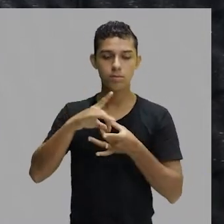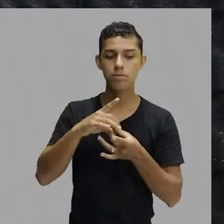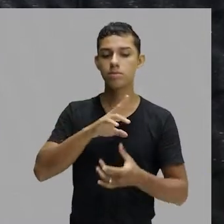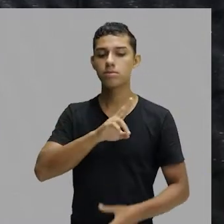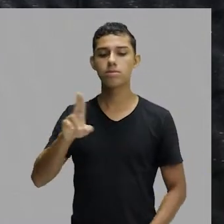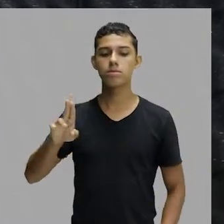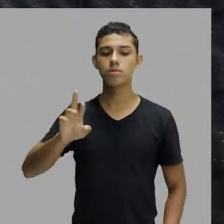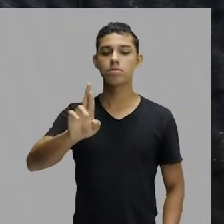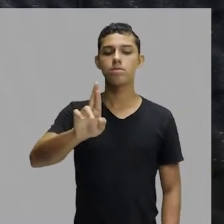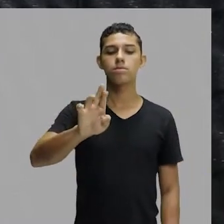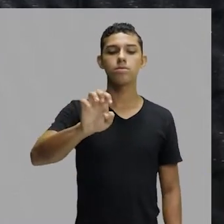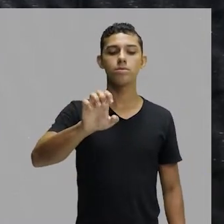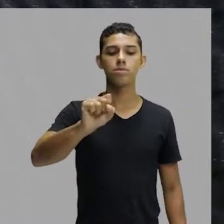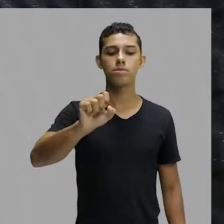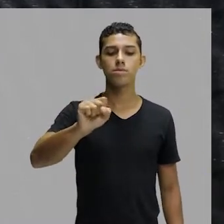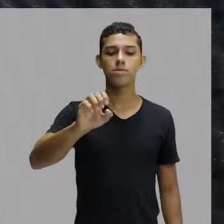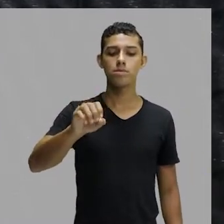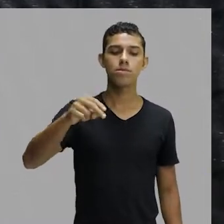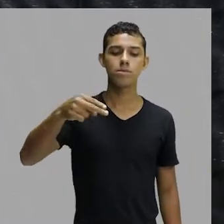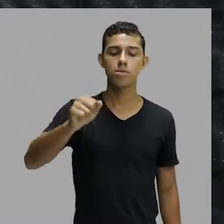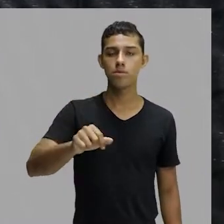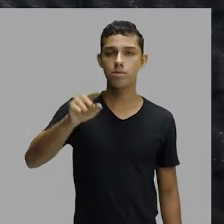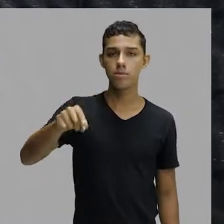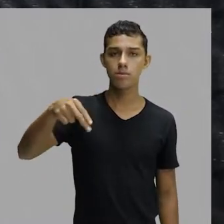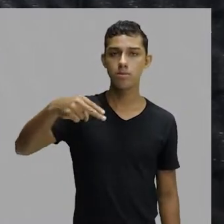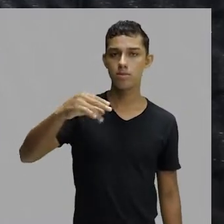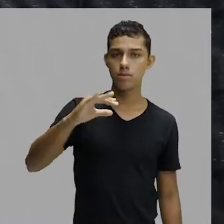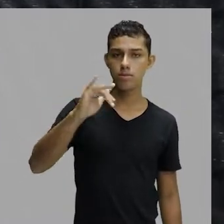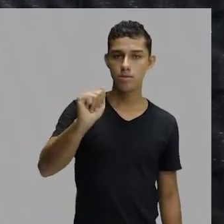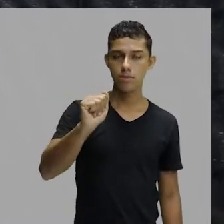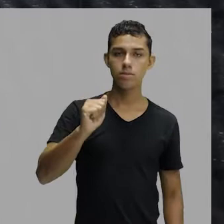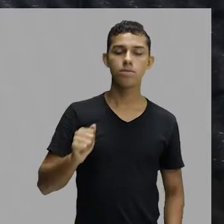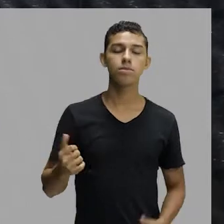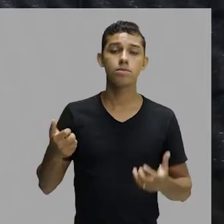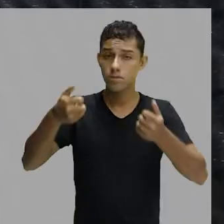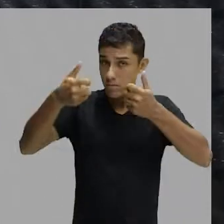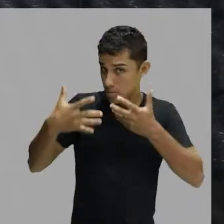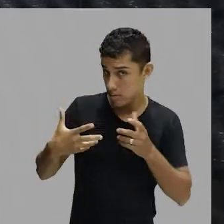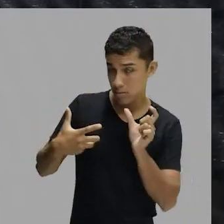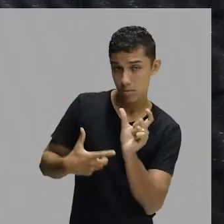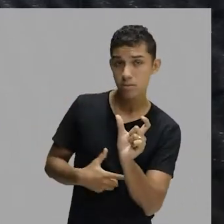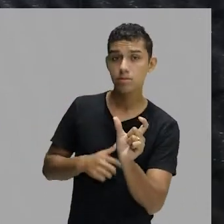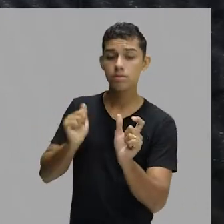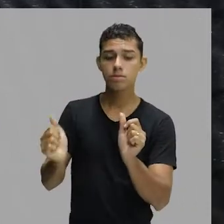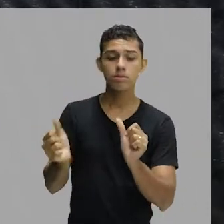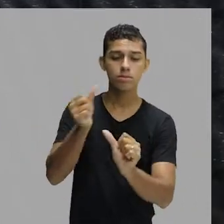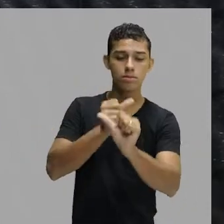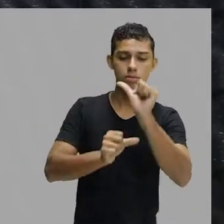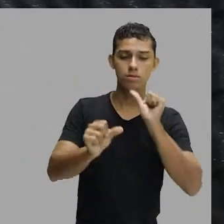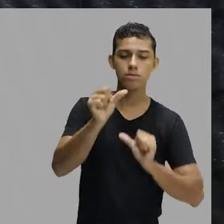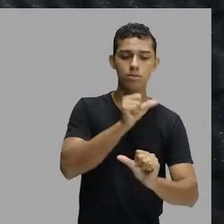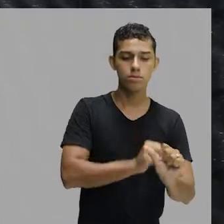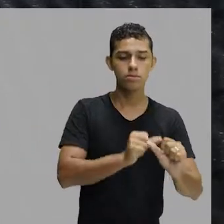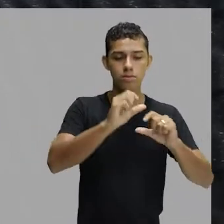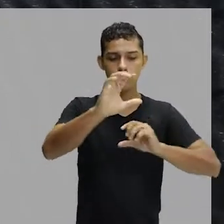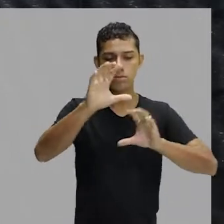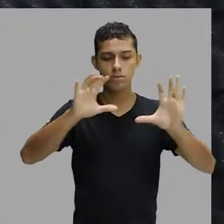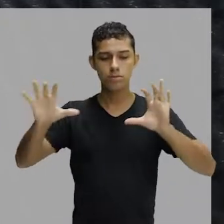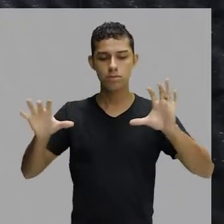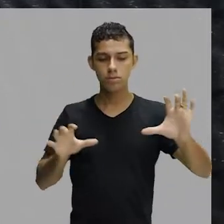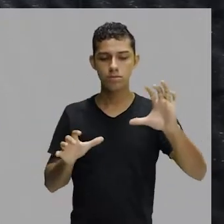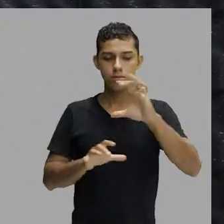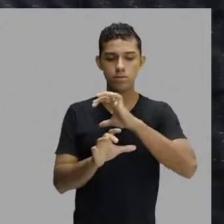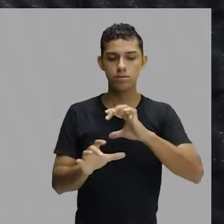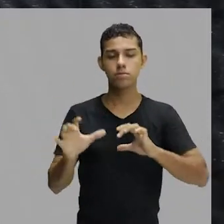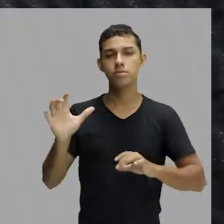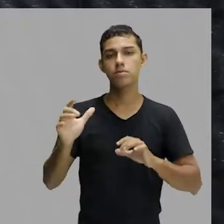de ressonância. Então, na verdade, as ligações duplas estão mudando de posição, mudando de